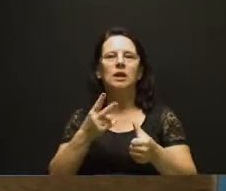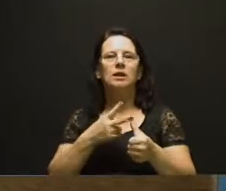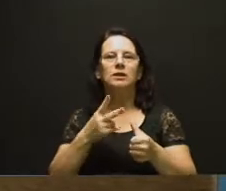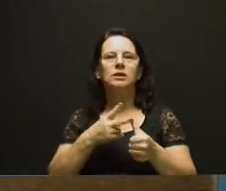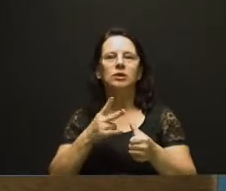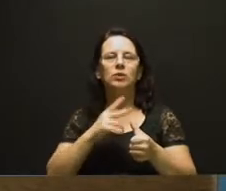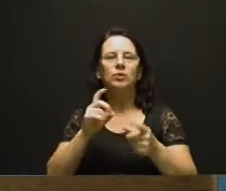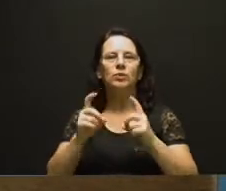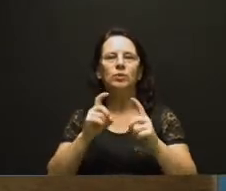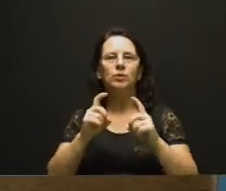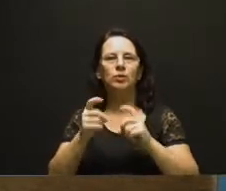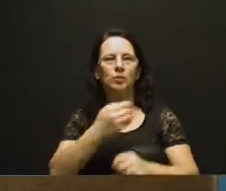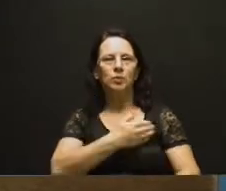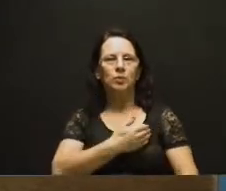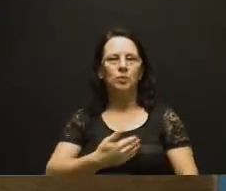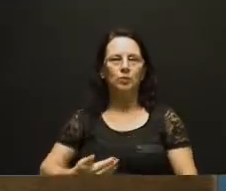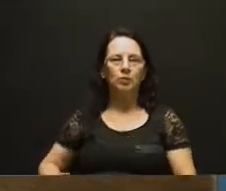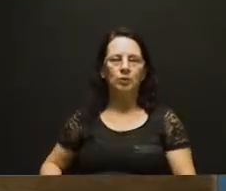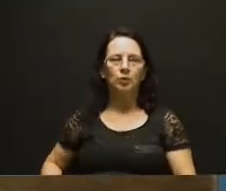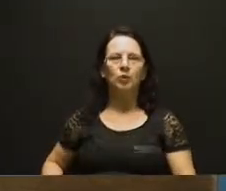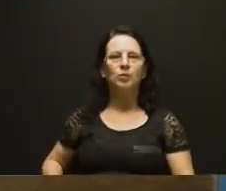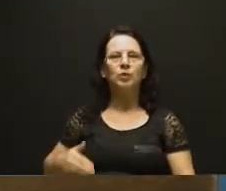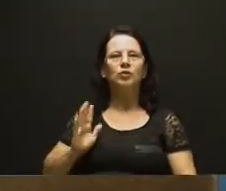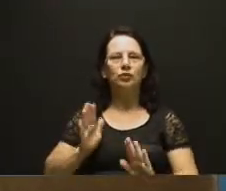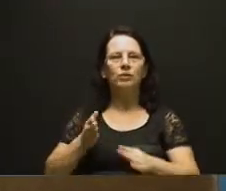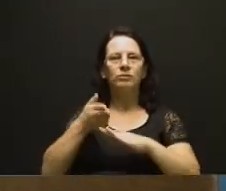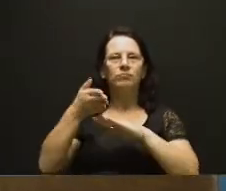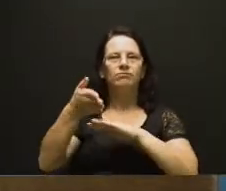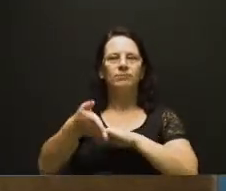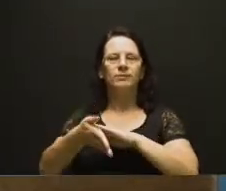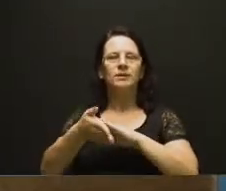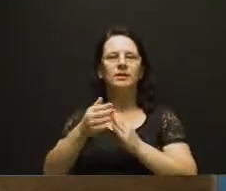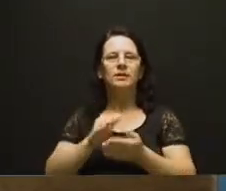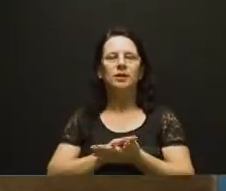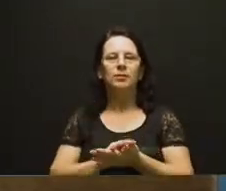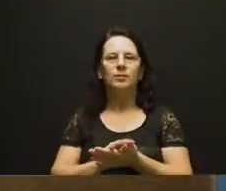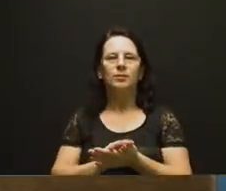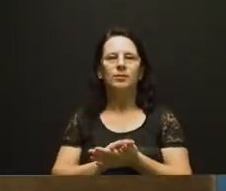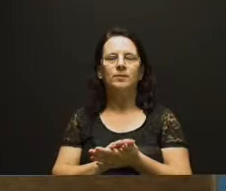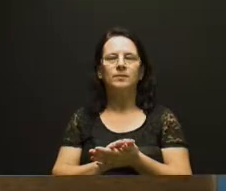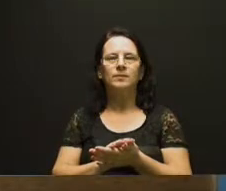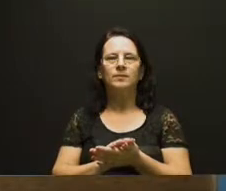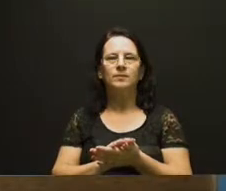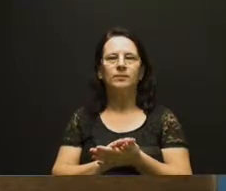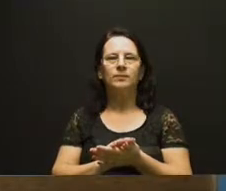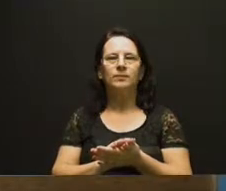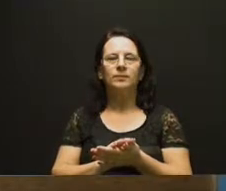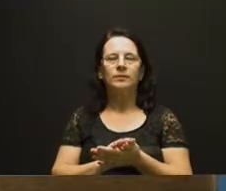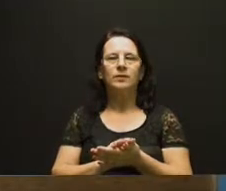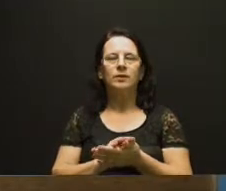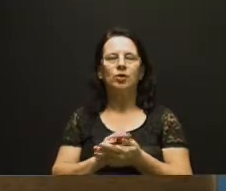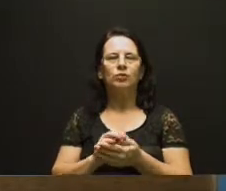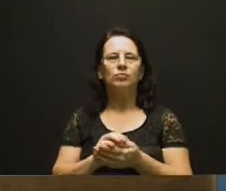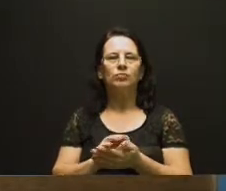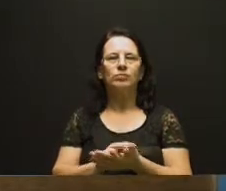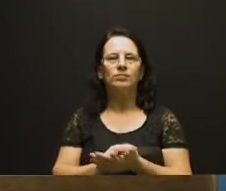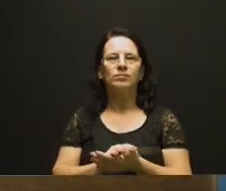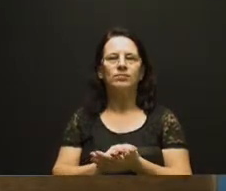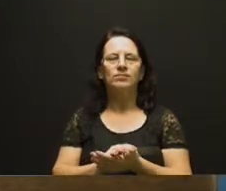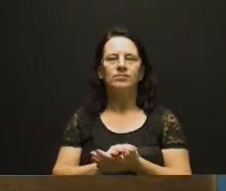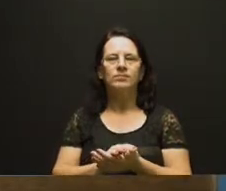pública nessa área qual participo que foi conduzida é brilhantemente